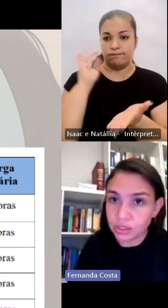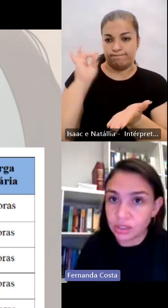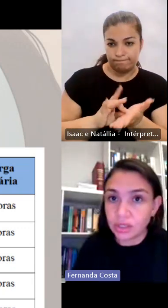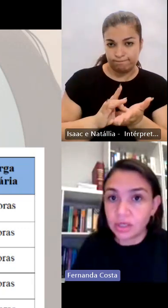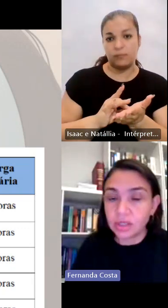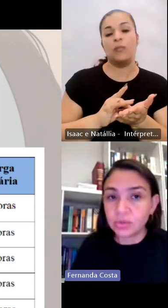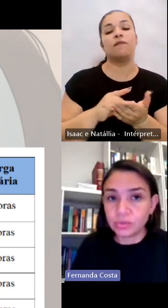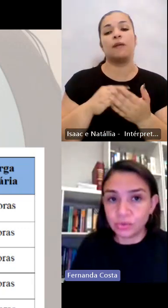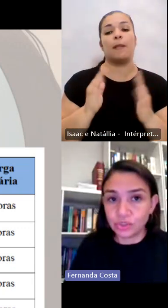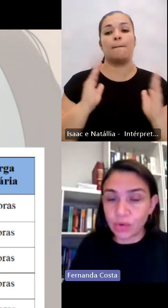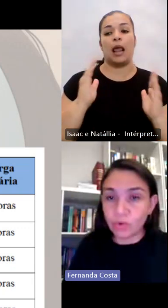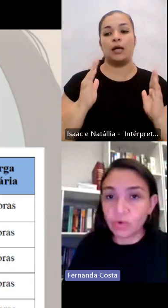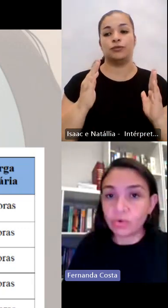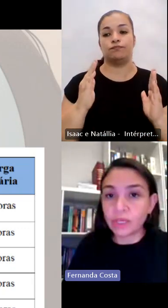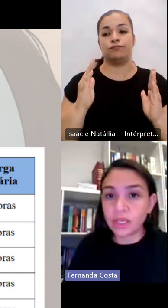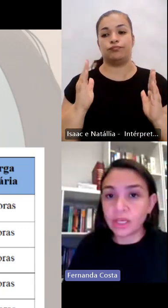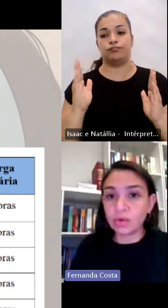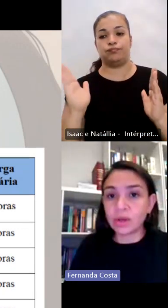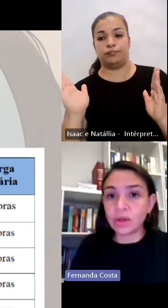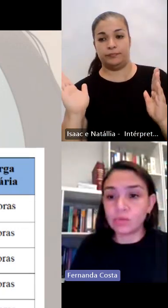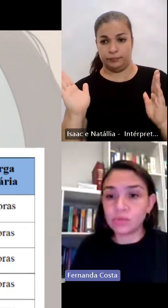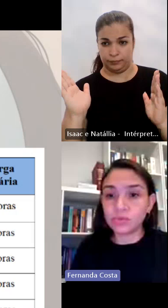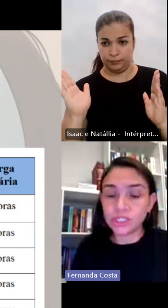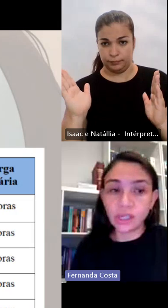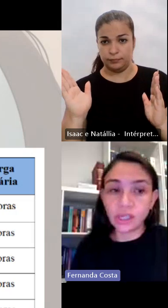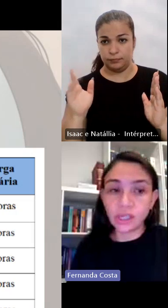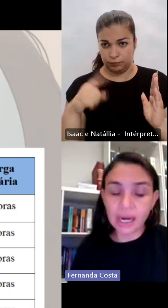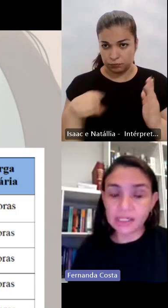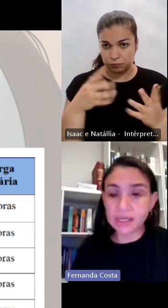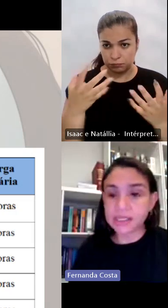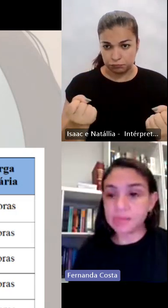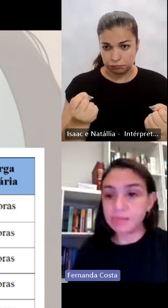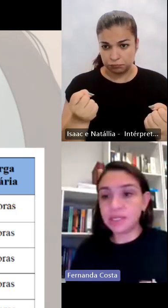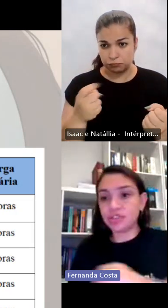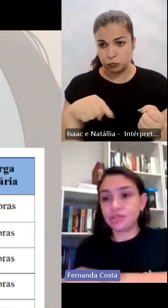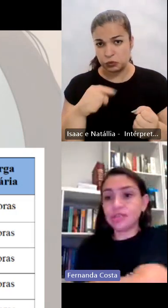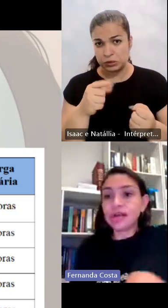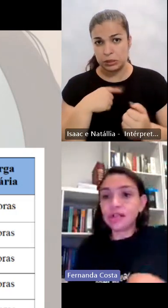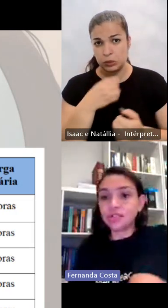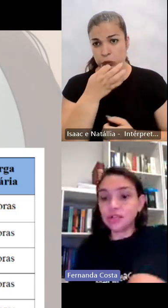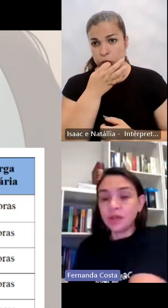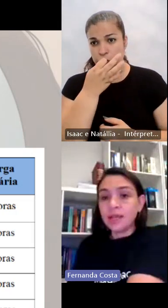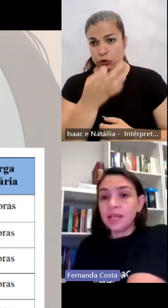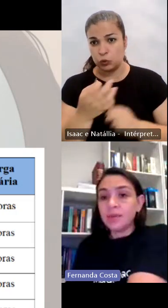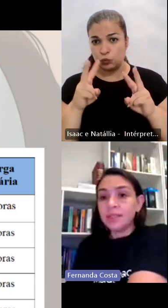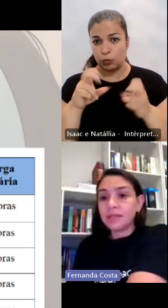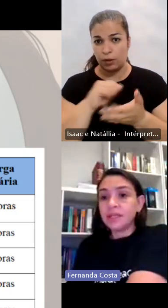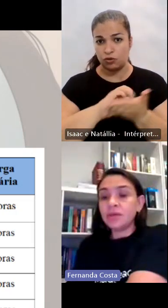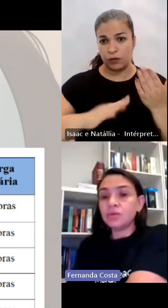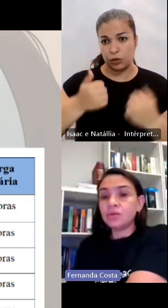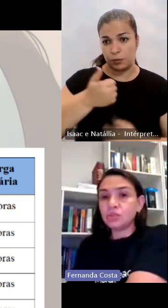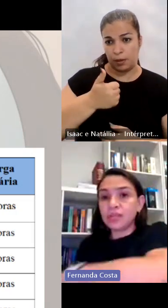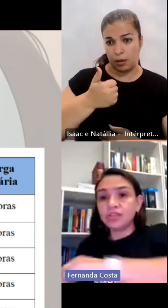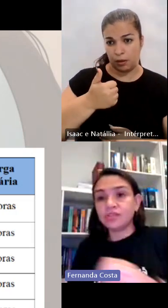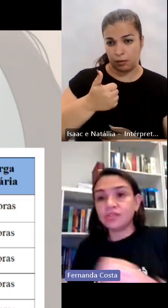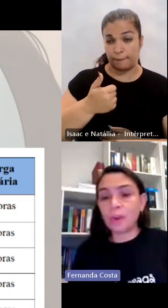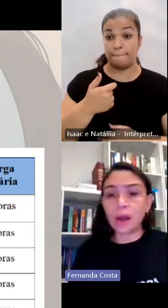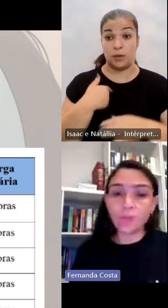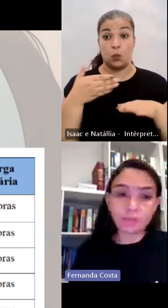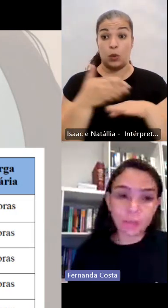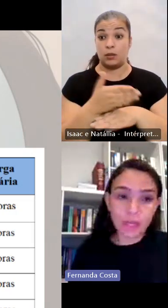hoje. Todo mundo de acordo? Alguém quer colocar alguma sugestão em relação a essa primeira atividade? Eu entrei hoje no